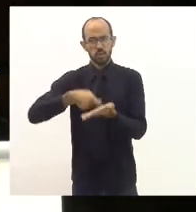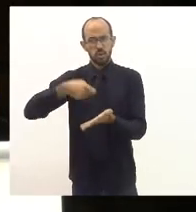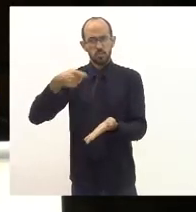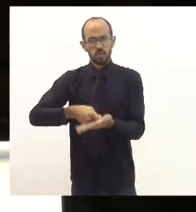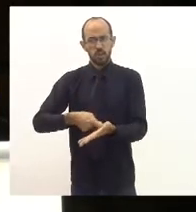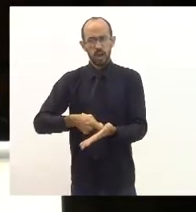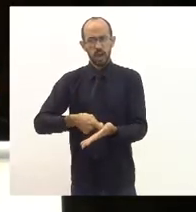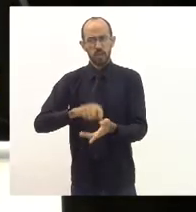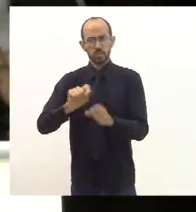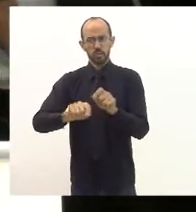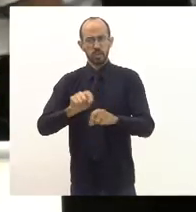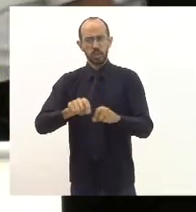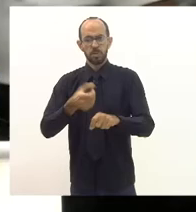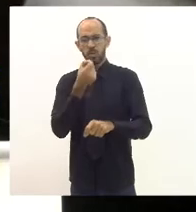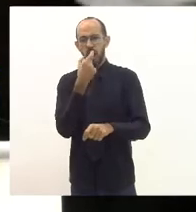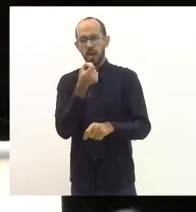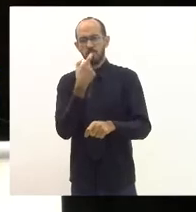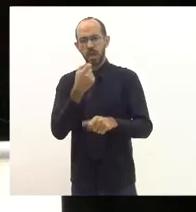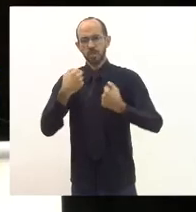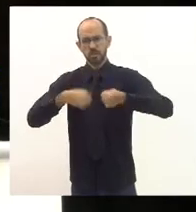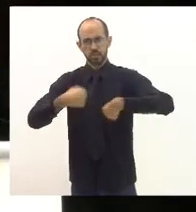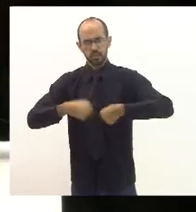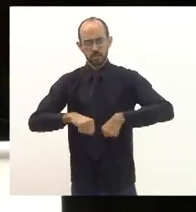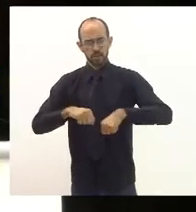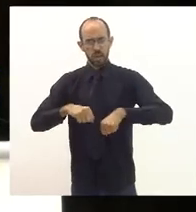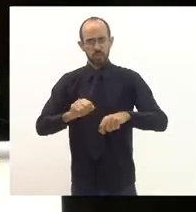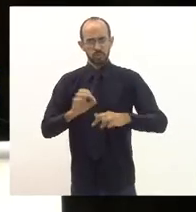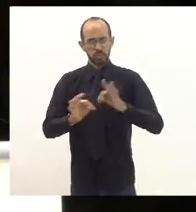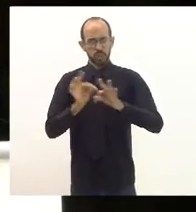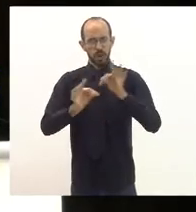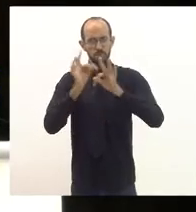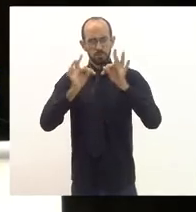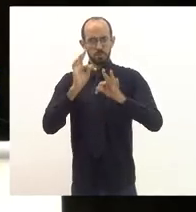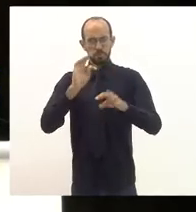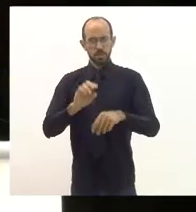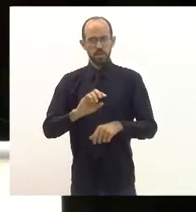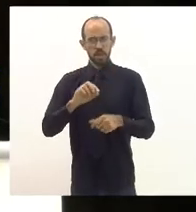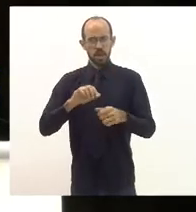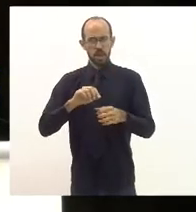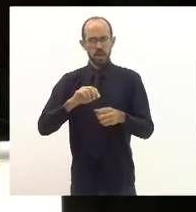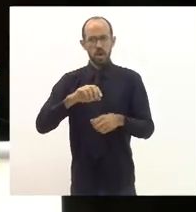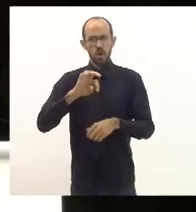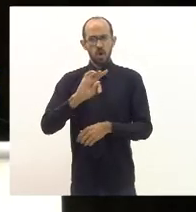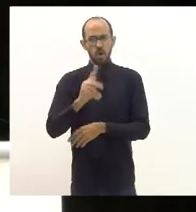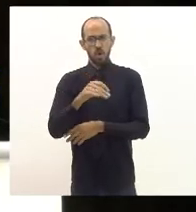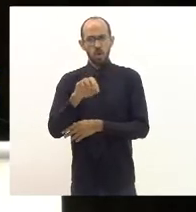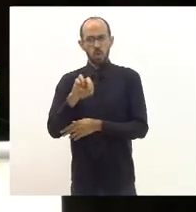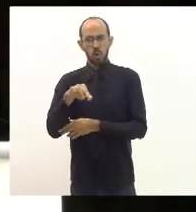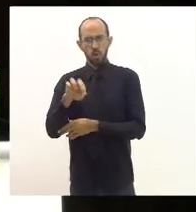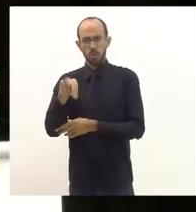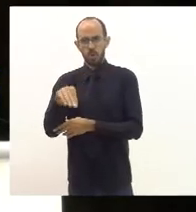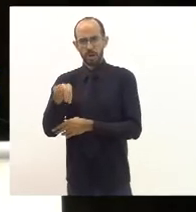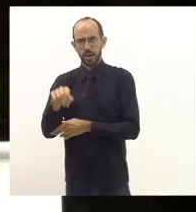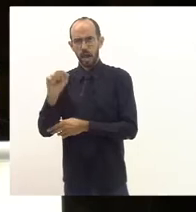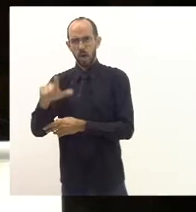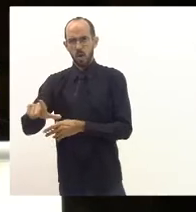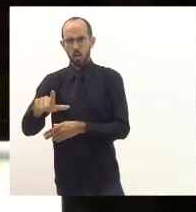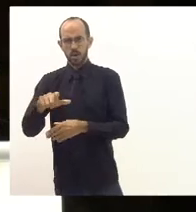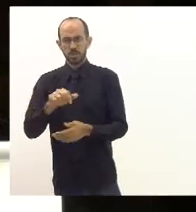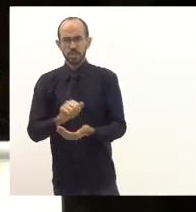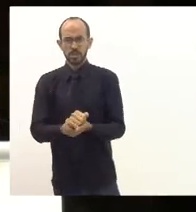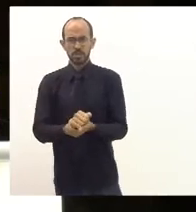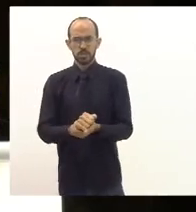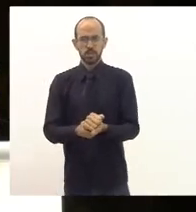os medicamentos necessários à terapia hormonal, que seja obrigada a dar acesso a tratamento ambulatorial a